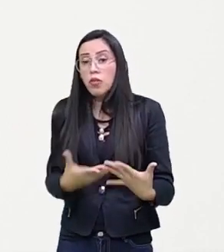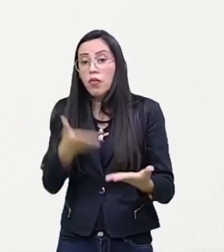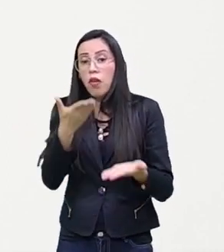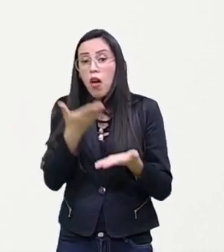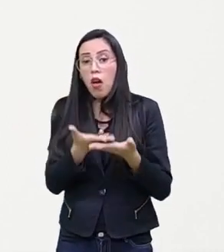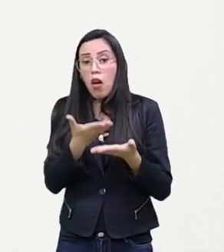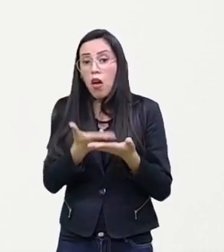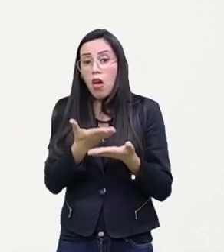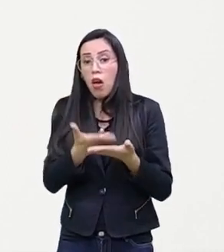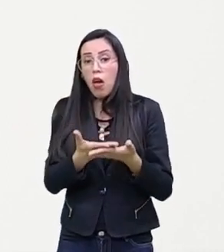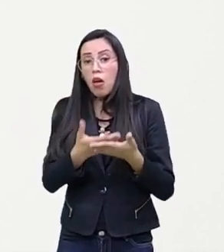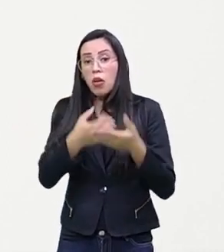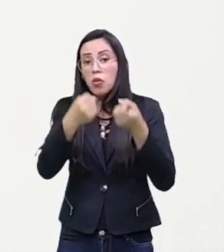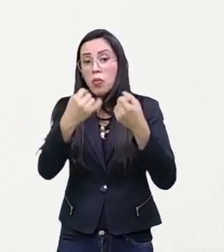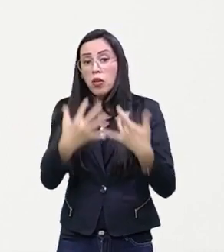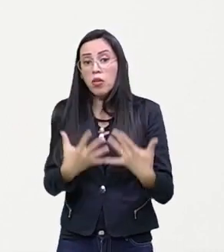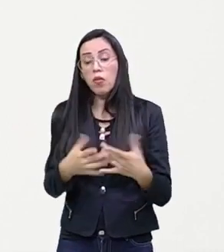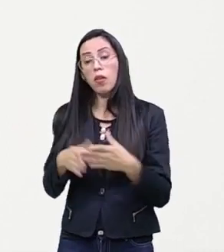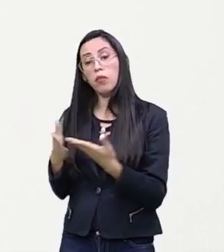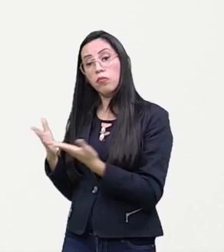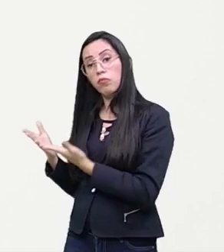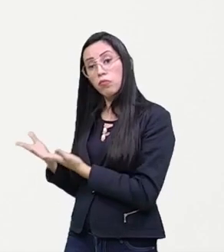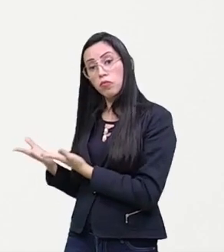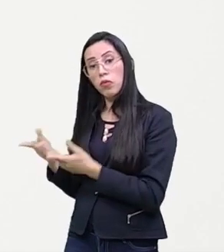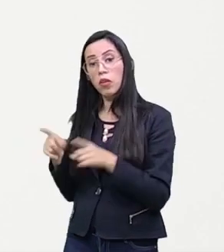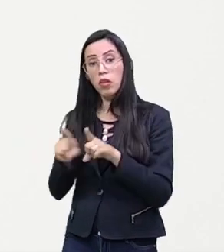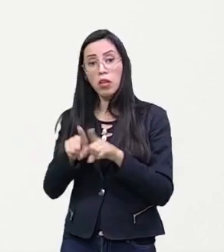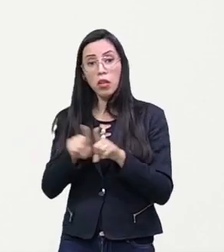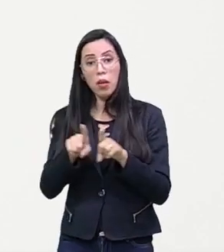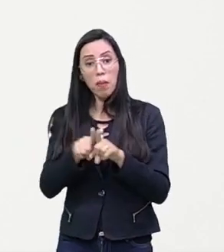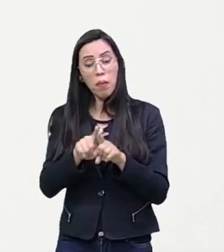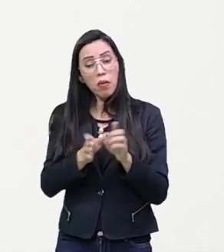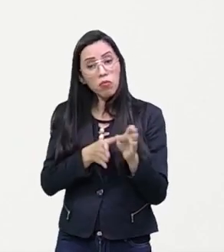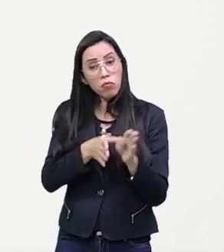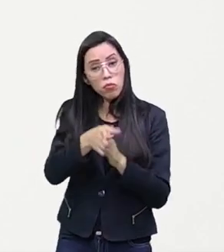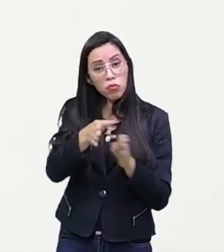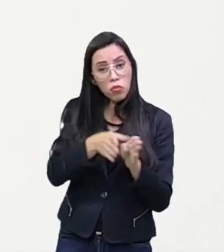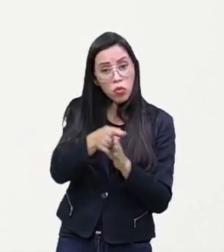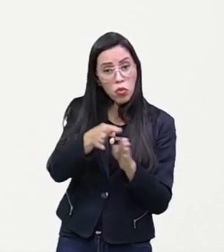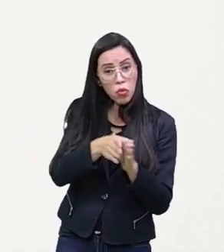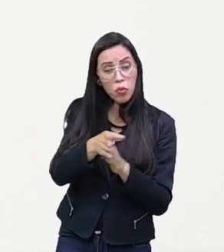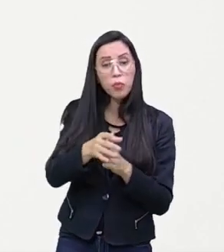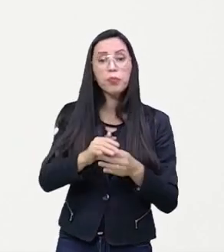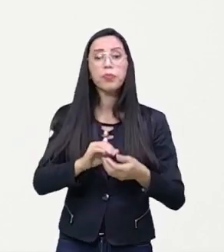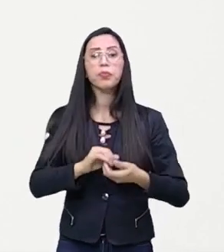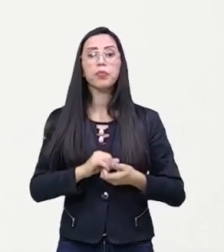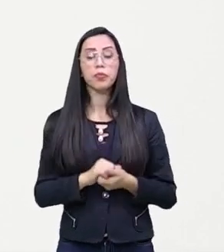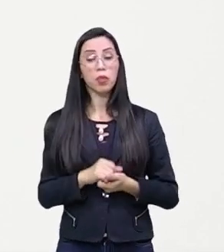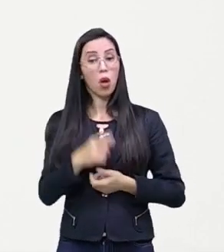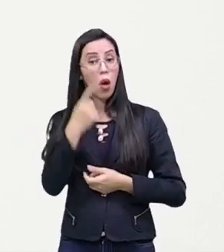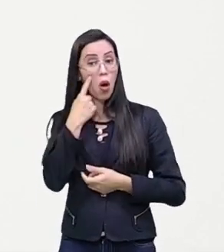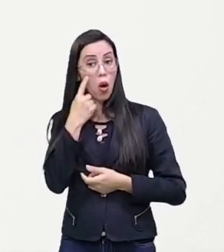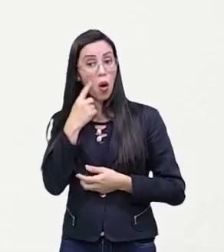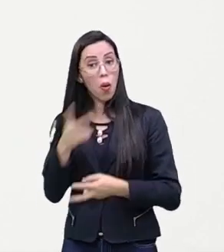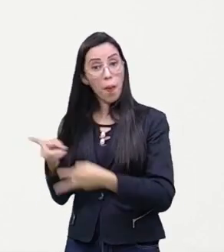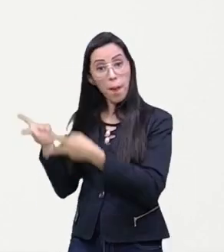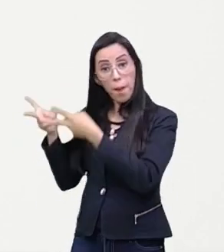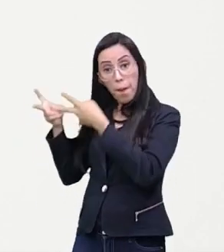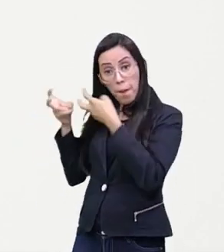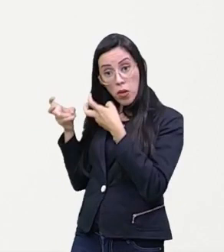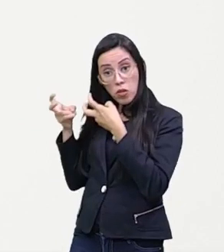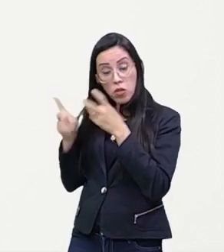crianças. E o injuntivo, né, que é a injunção? Procura instruir algo ou alguém. Percebam,